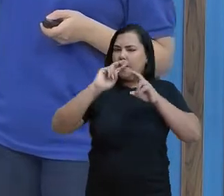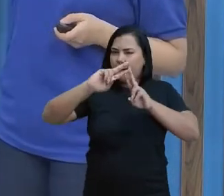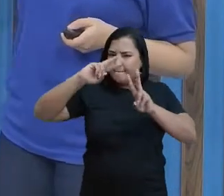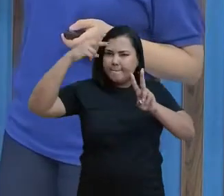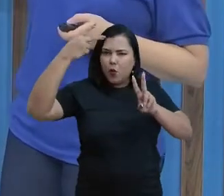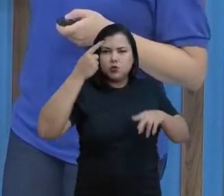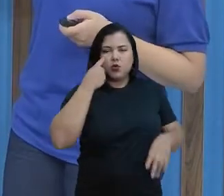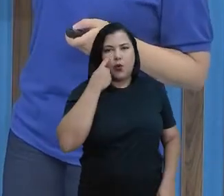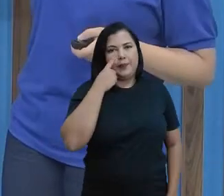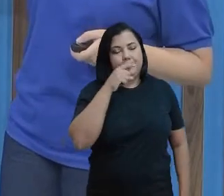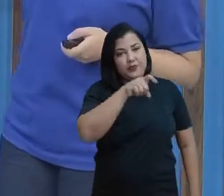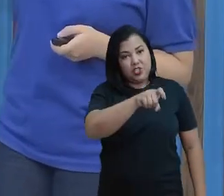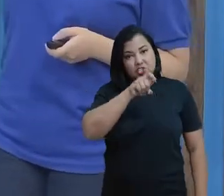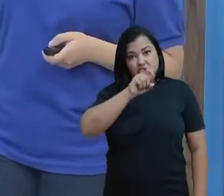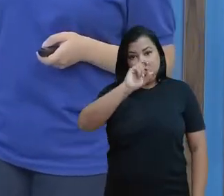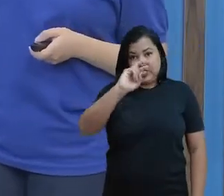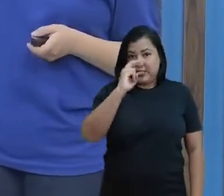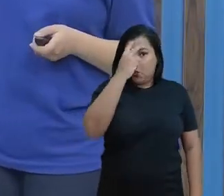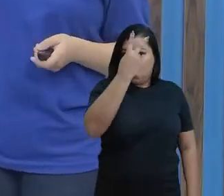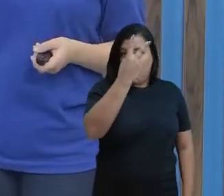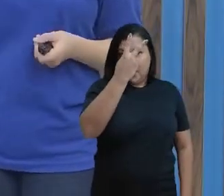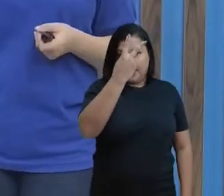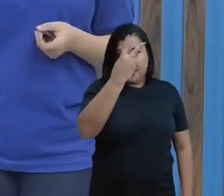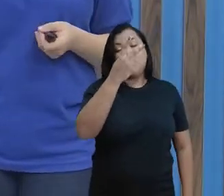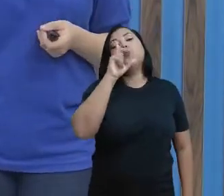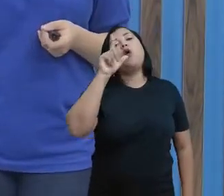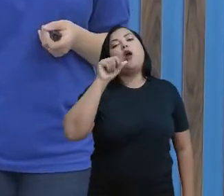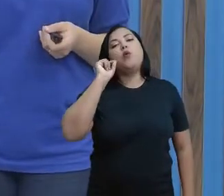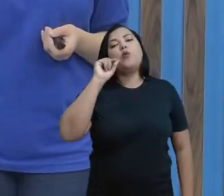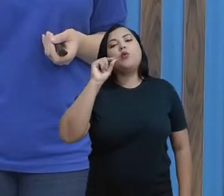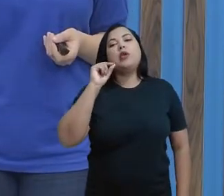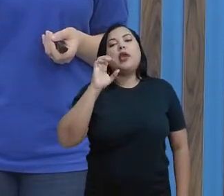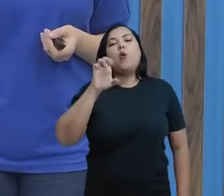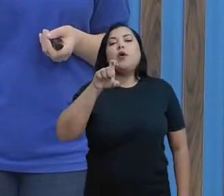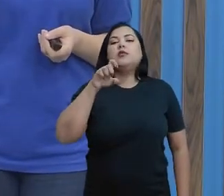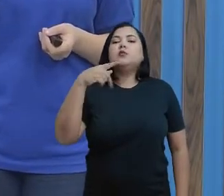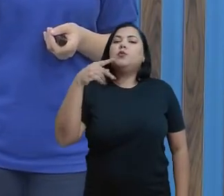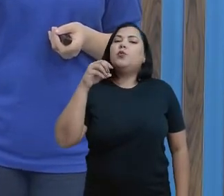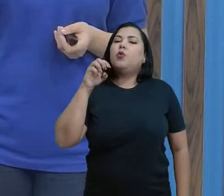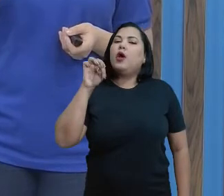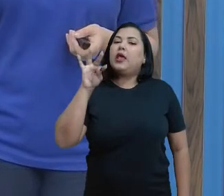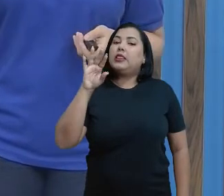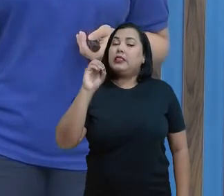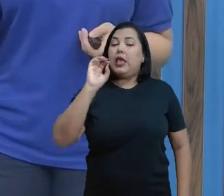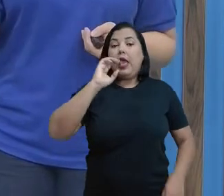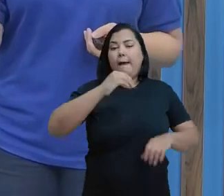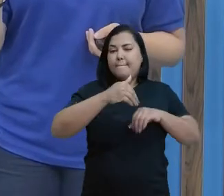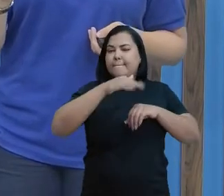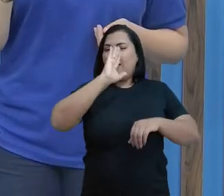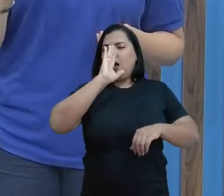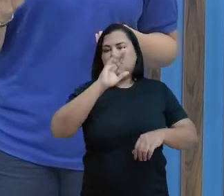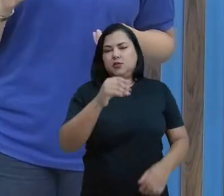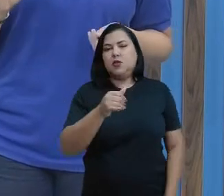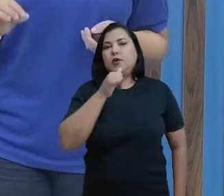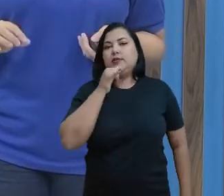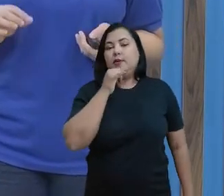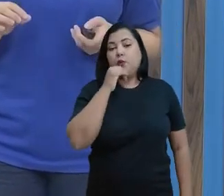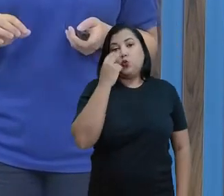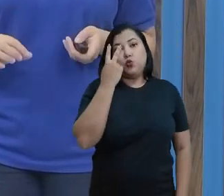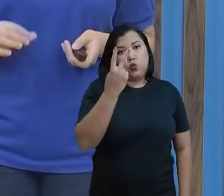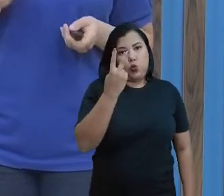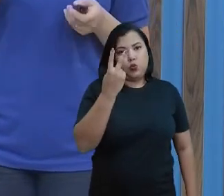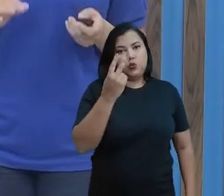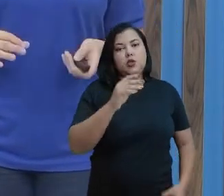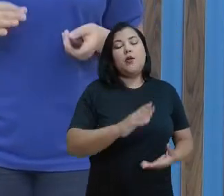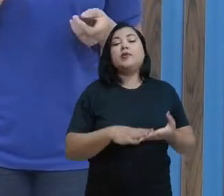gente tem ali, ó, x elevado ao quadrado, é o expoente mais alto que a gente tem, né? Esse 2. Por isso que a gente vai chamar